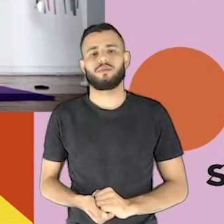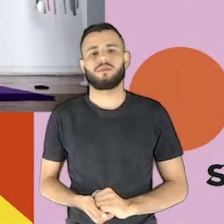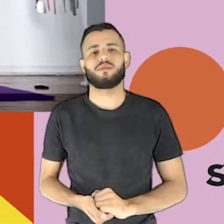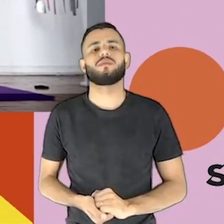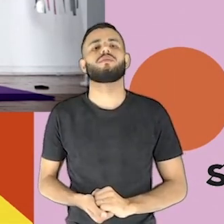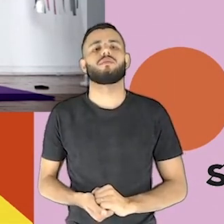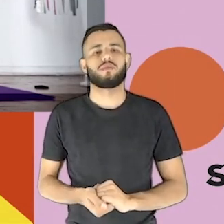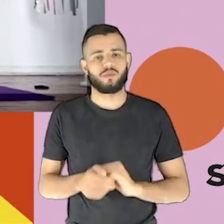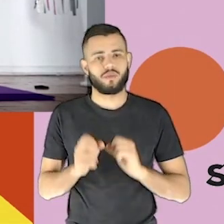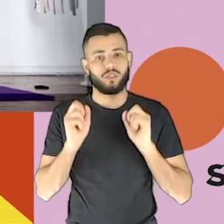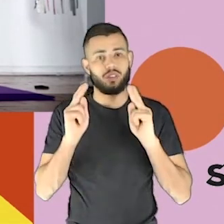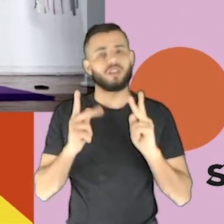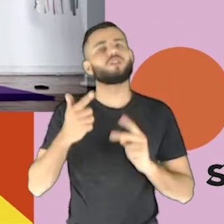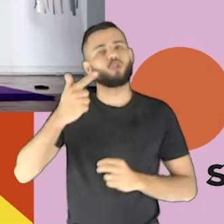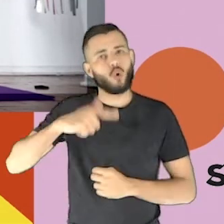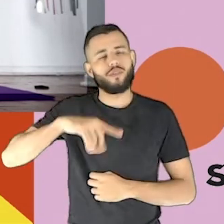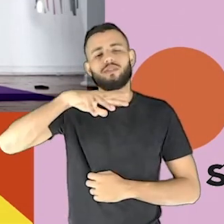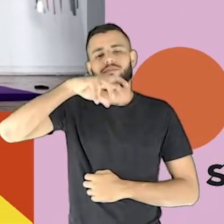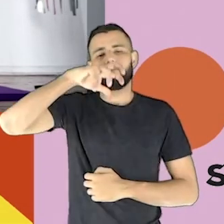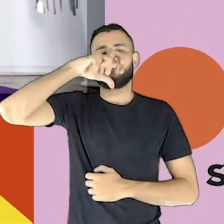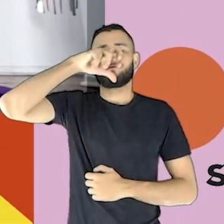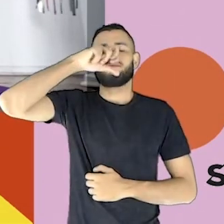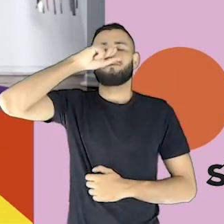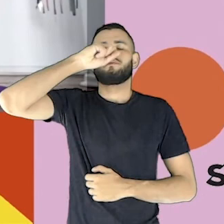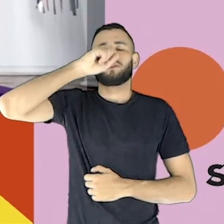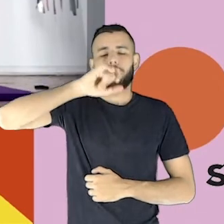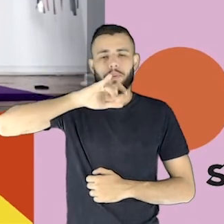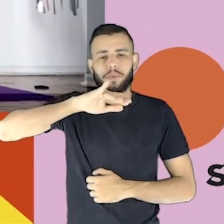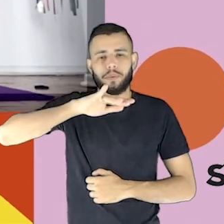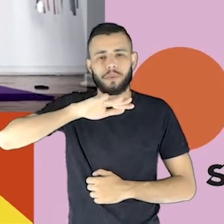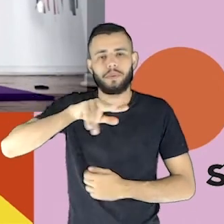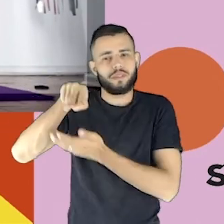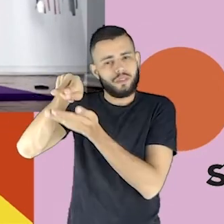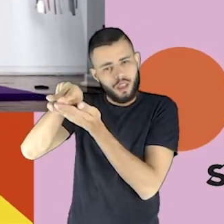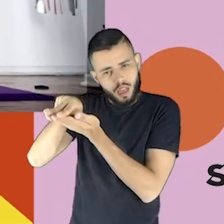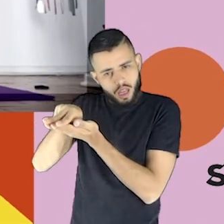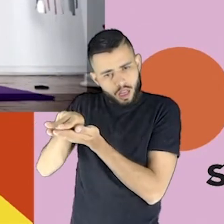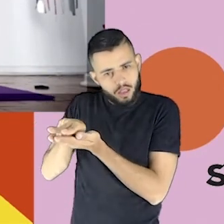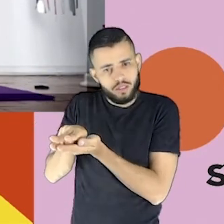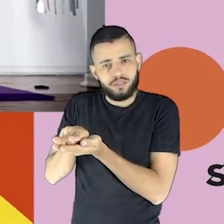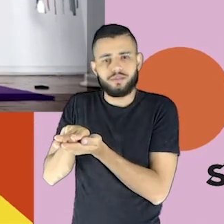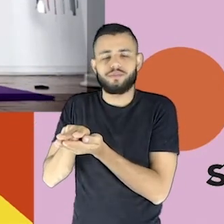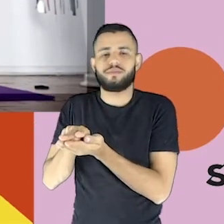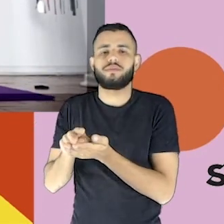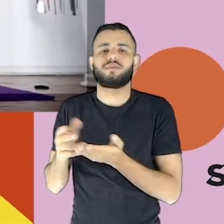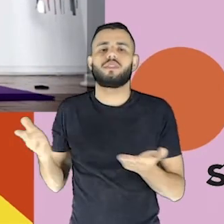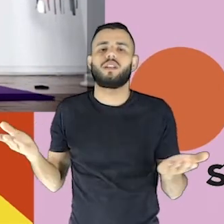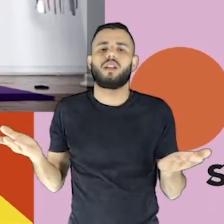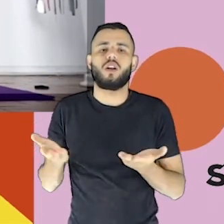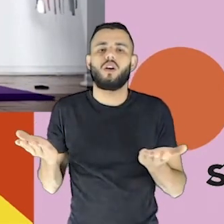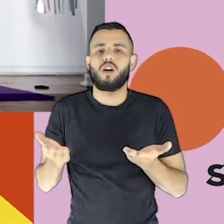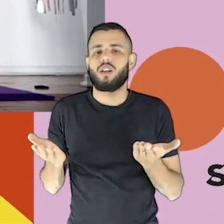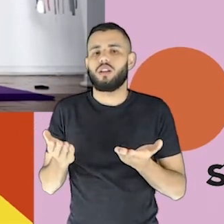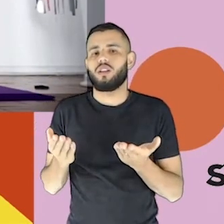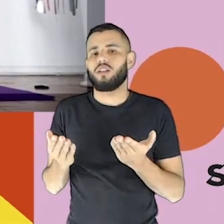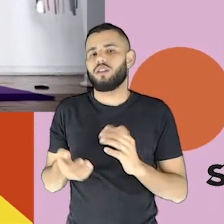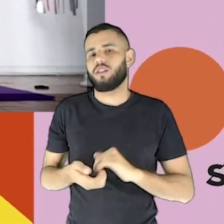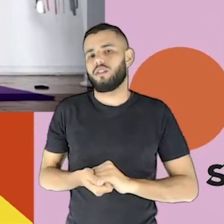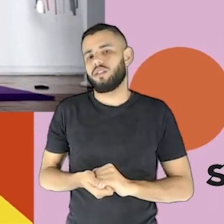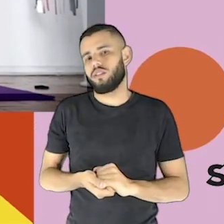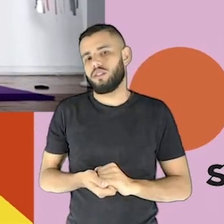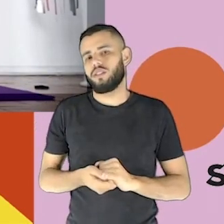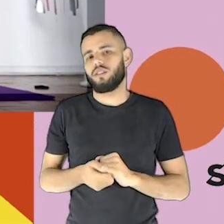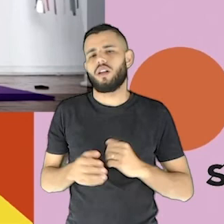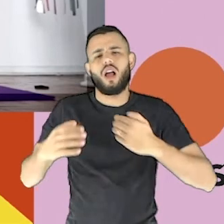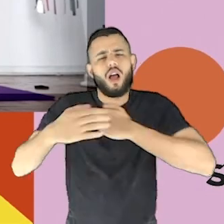Próxima expiração, desce o quadril, traz os seus joelhos na sua direção,